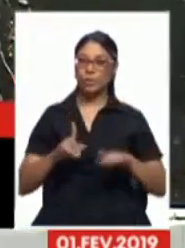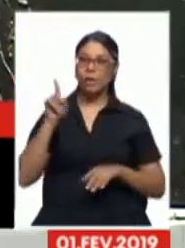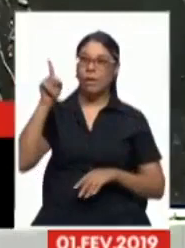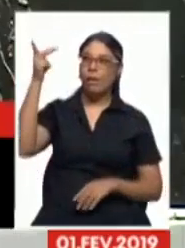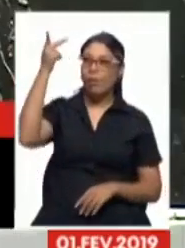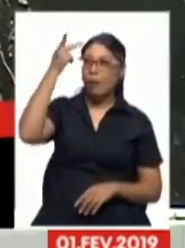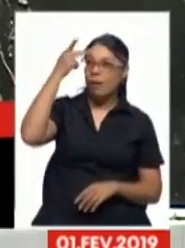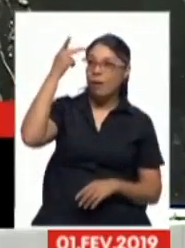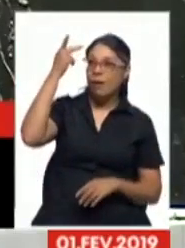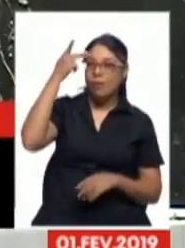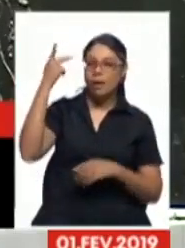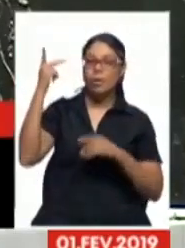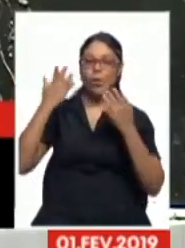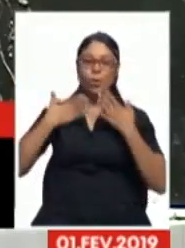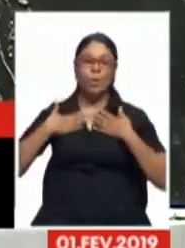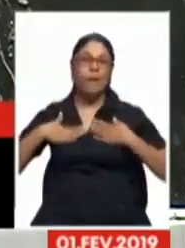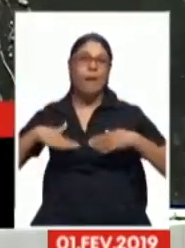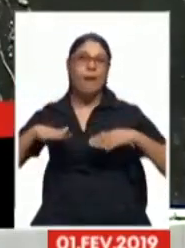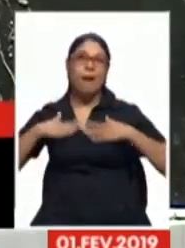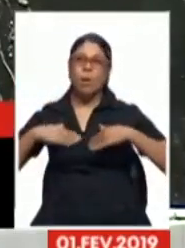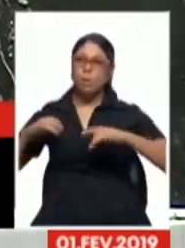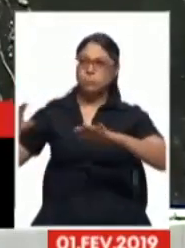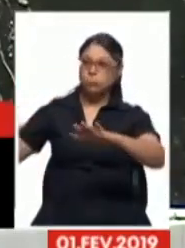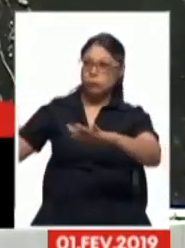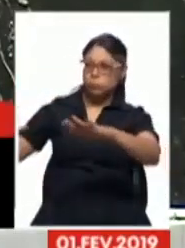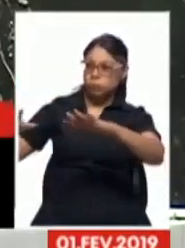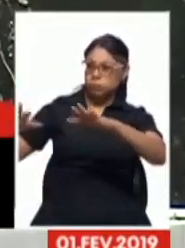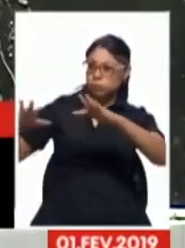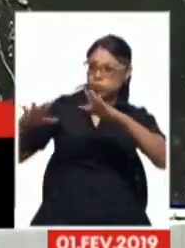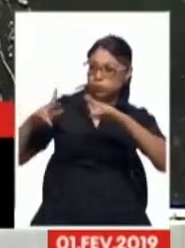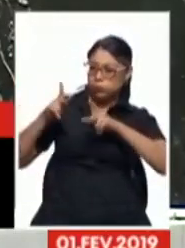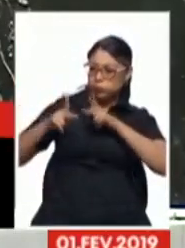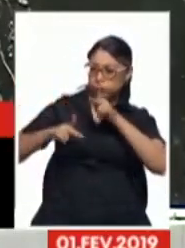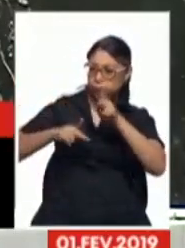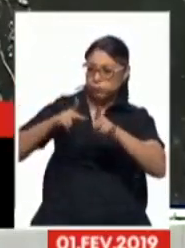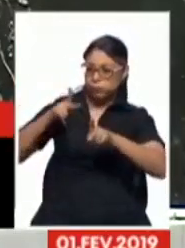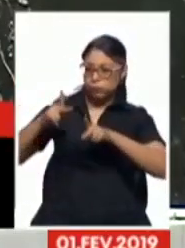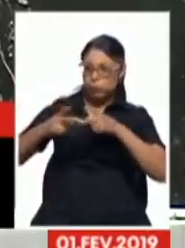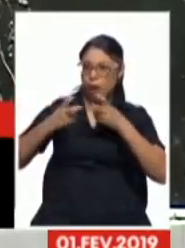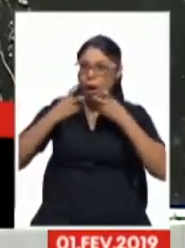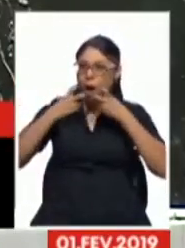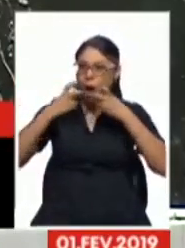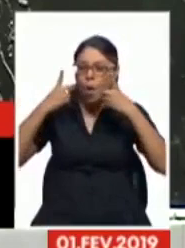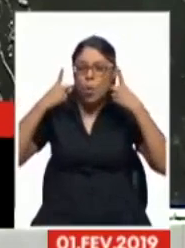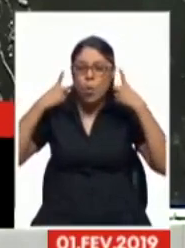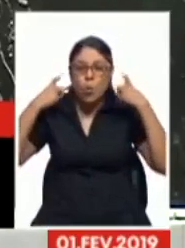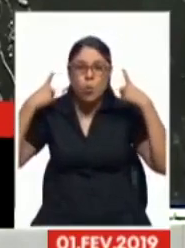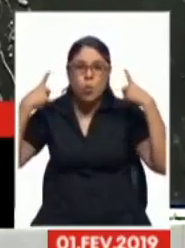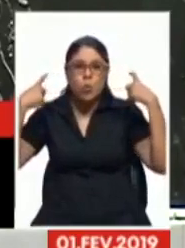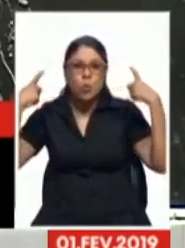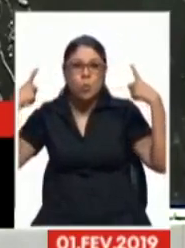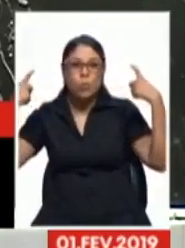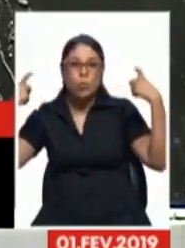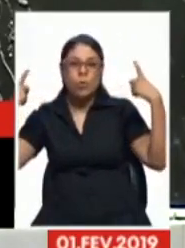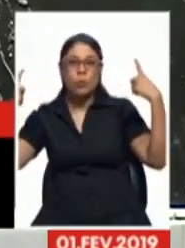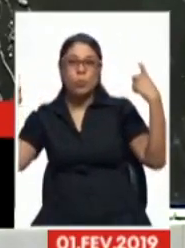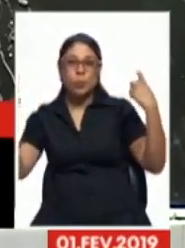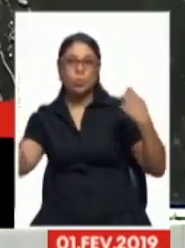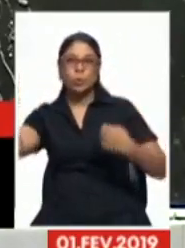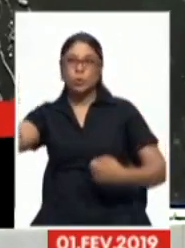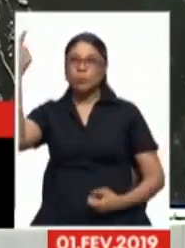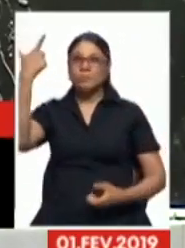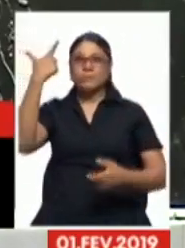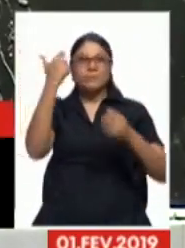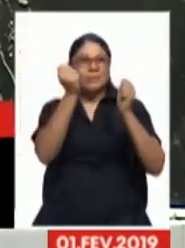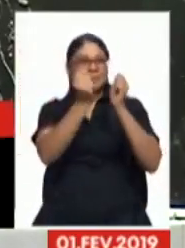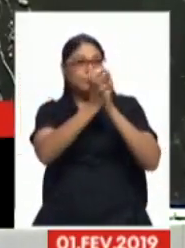Ouviram do Ipiranga as margens plácidas de um povo heróico, brado retumbante, e o